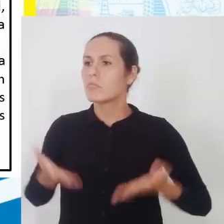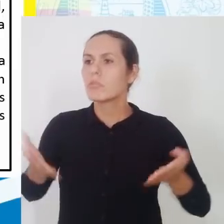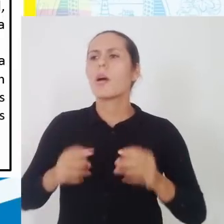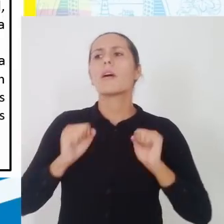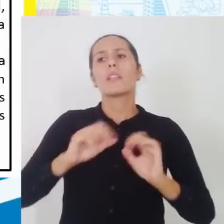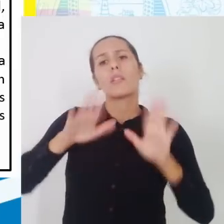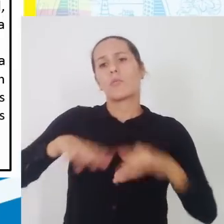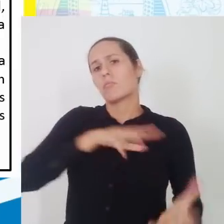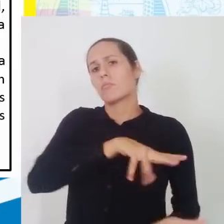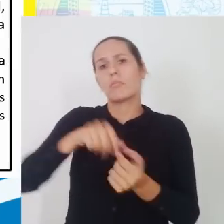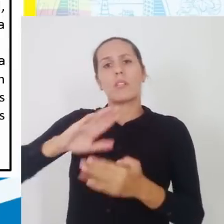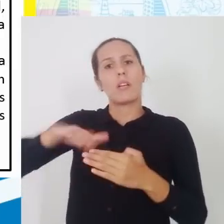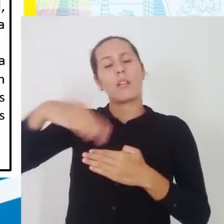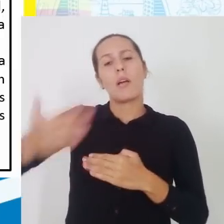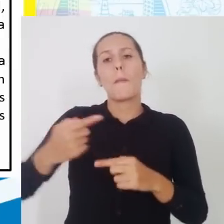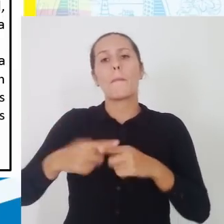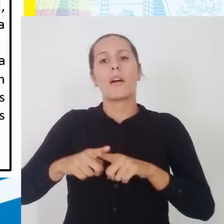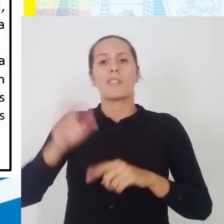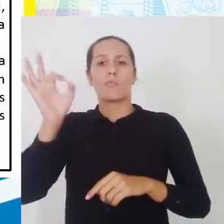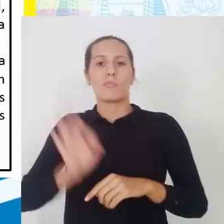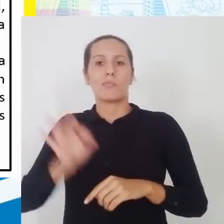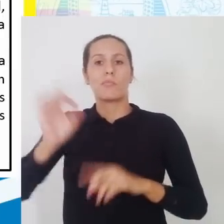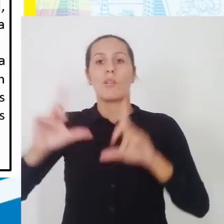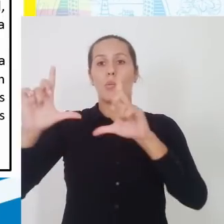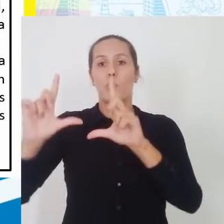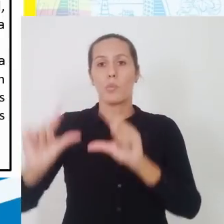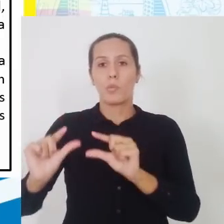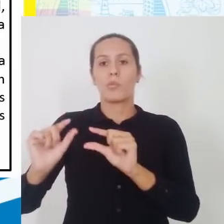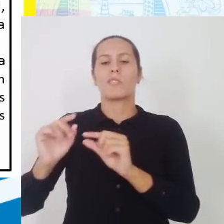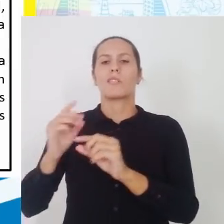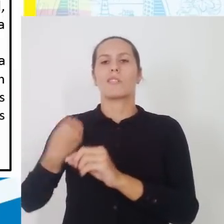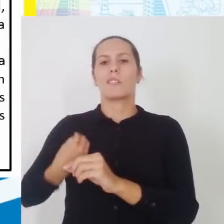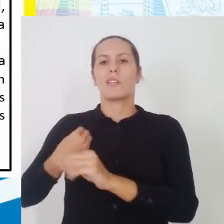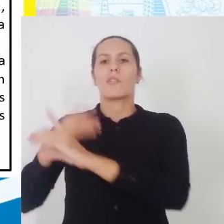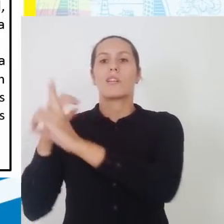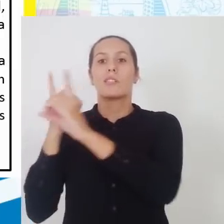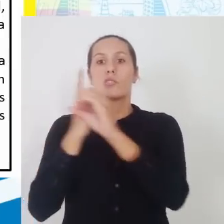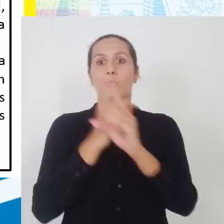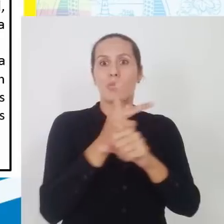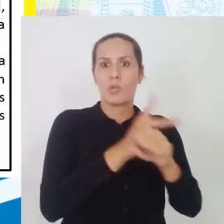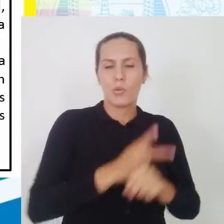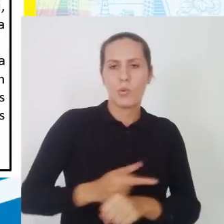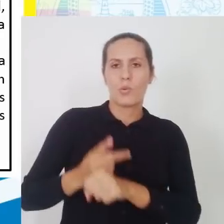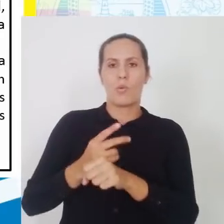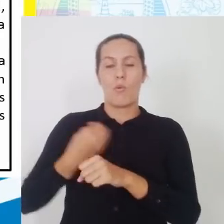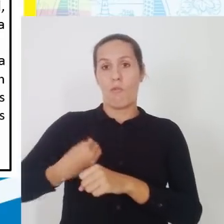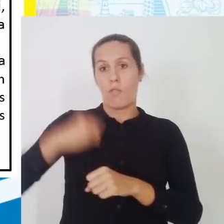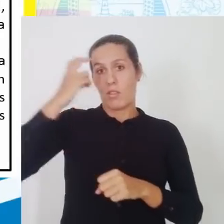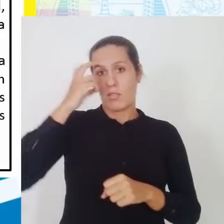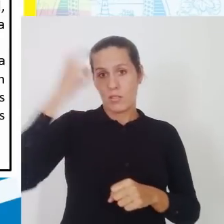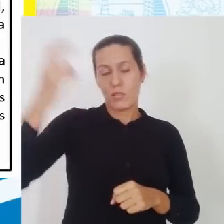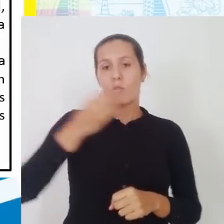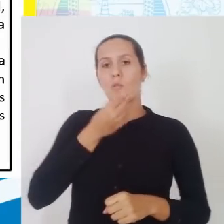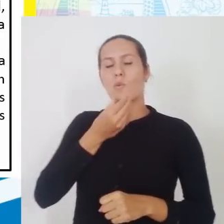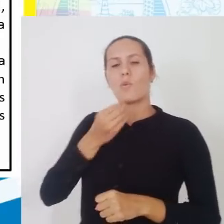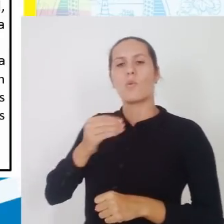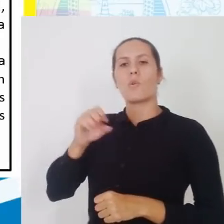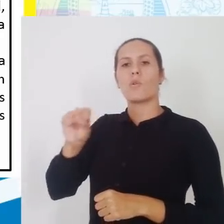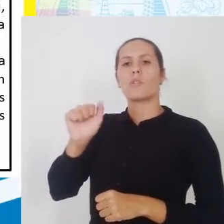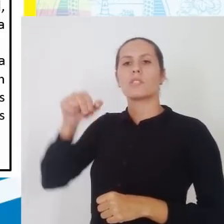como a conhecemos, mesmo que formas primitivas, planetas com as mesmas características da Terra precisam ser